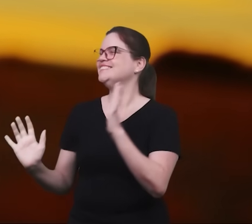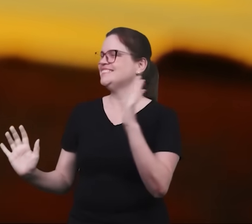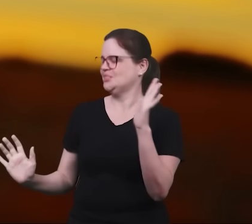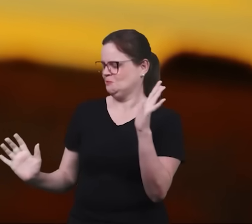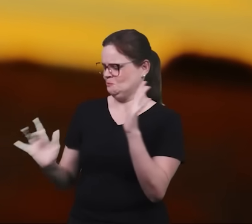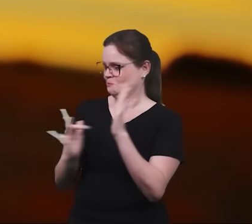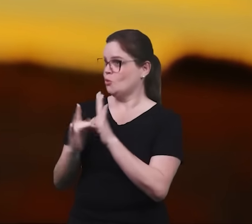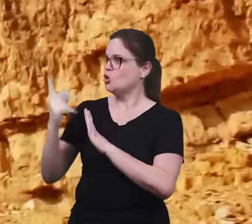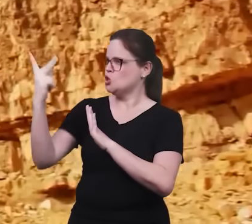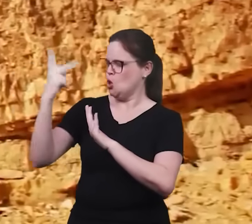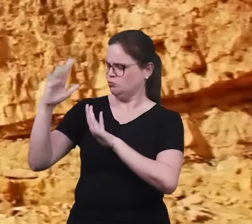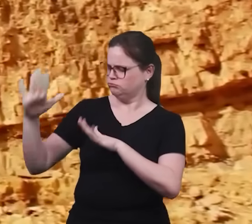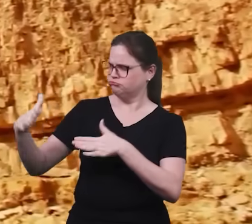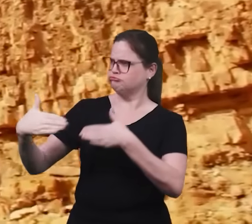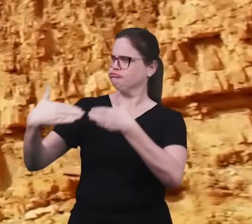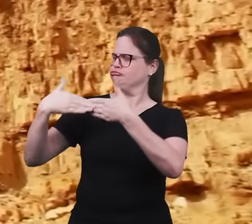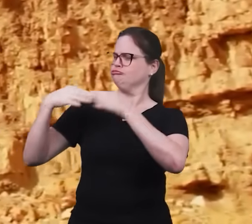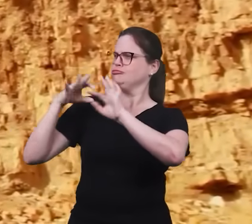Jesus,